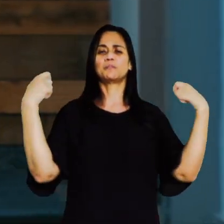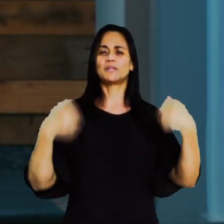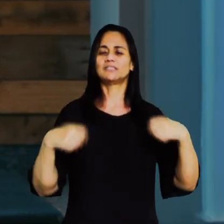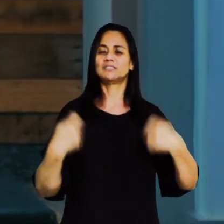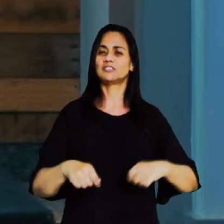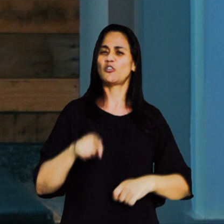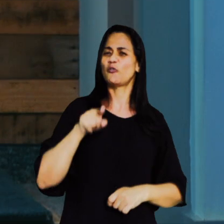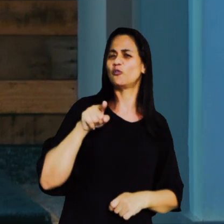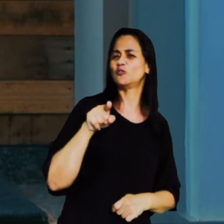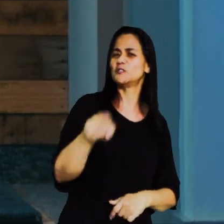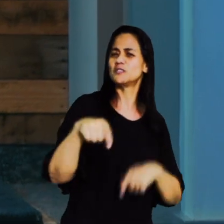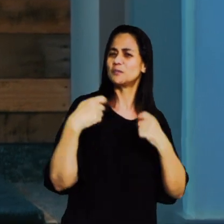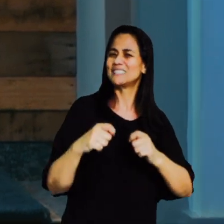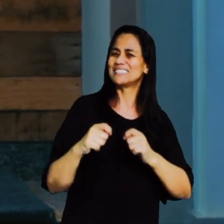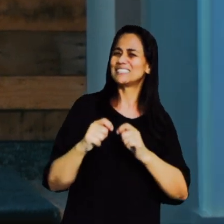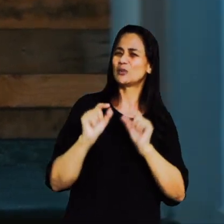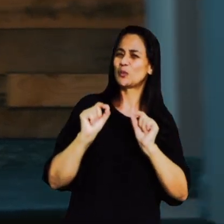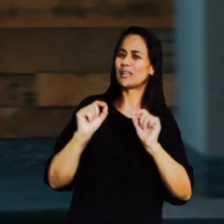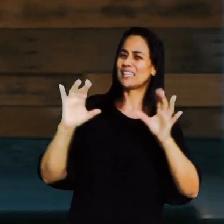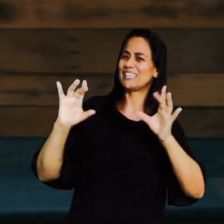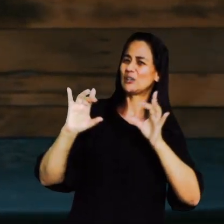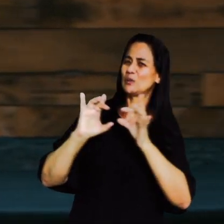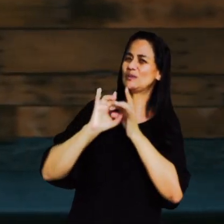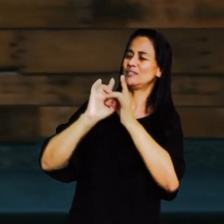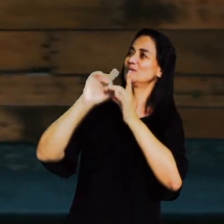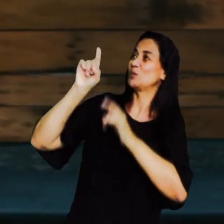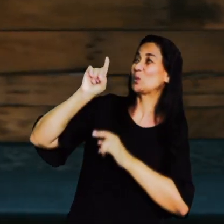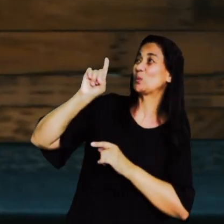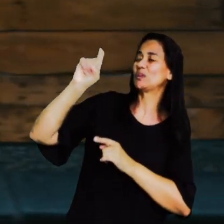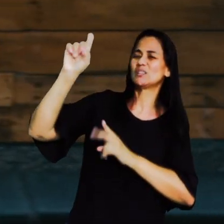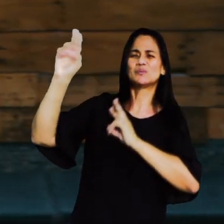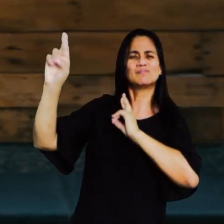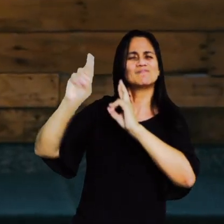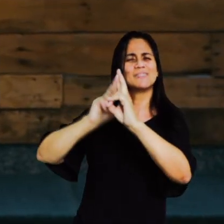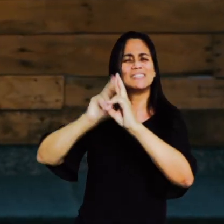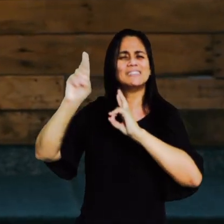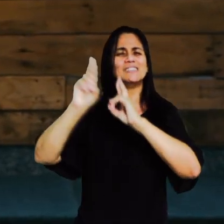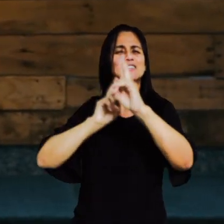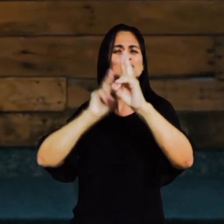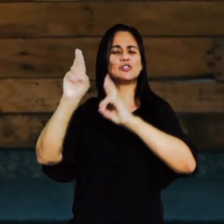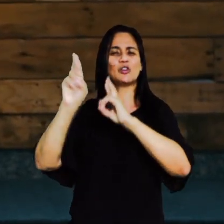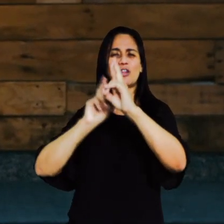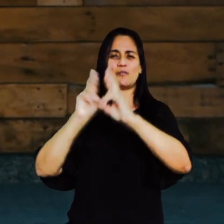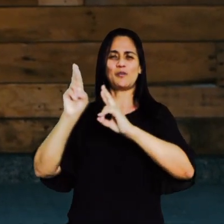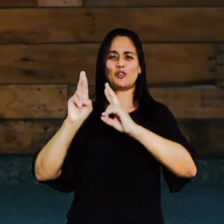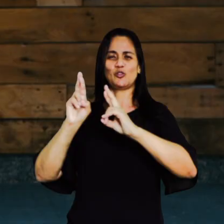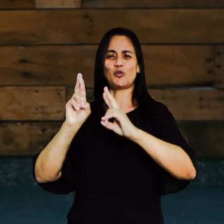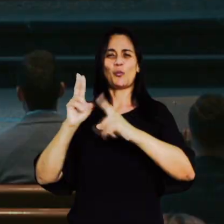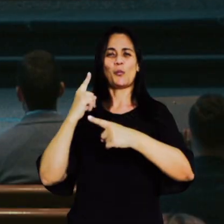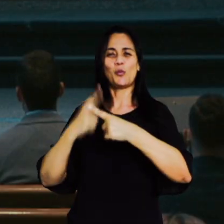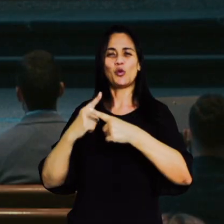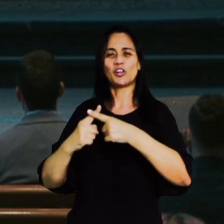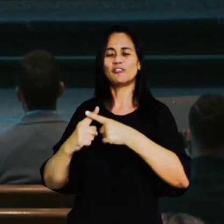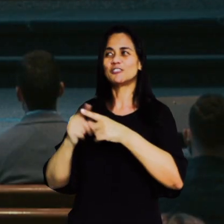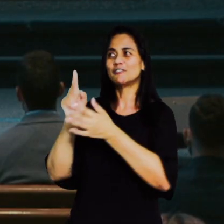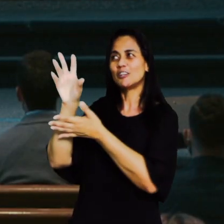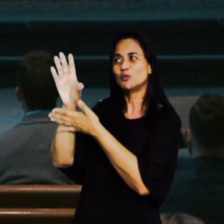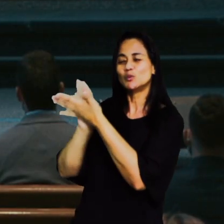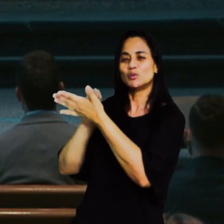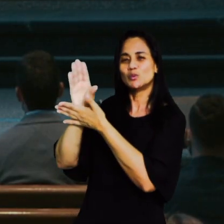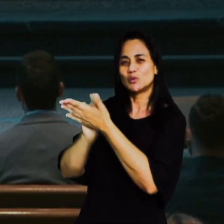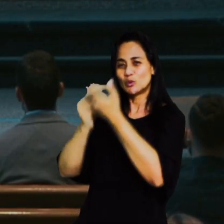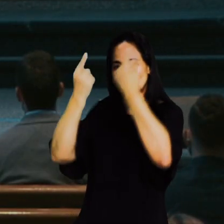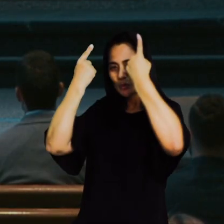árvore. Ele não é forçado, ele nasce porque a árvore faz nascer. E nós